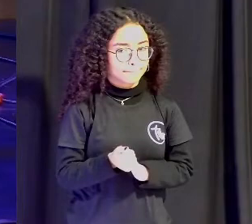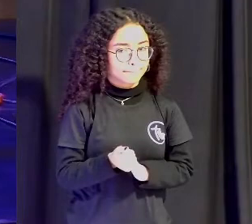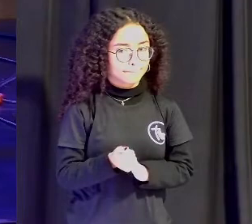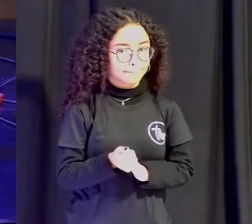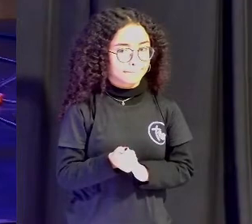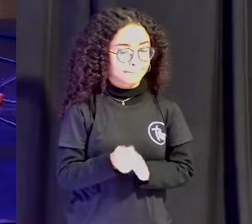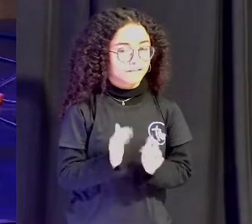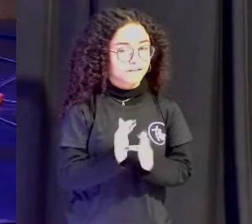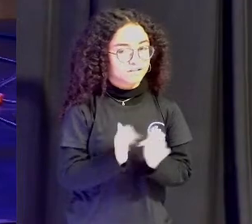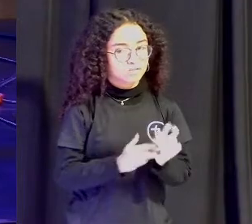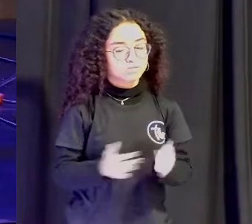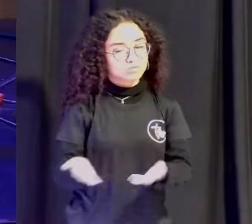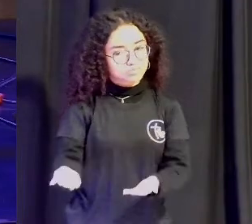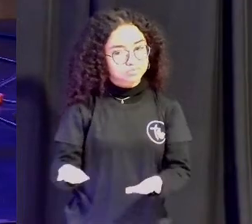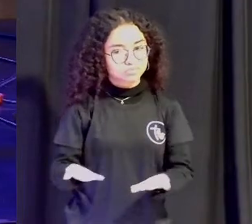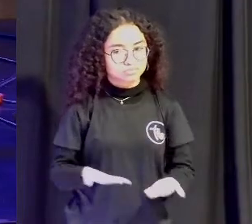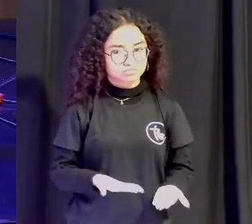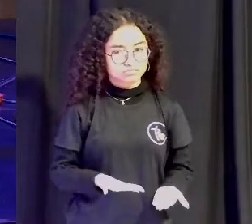nos convida